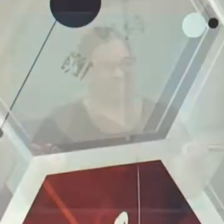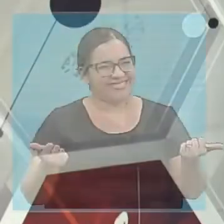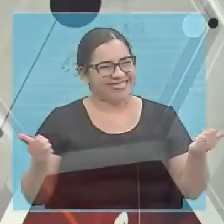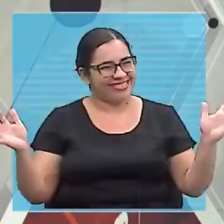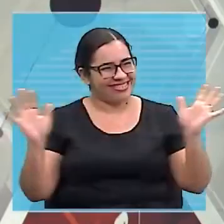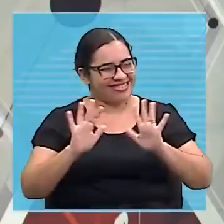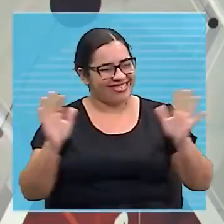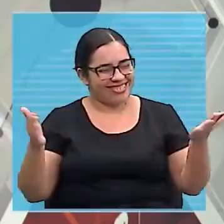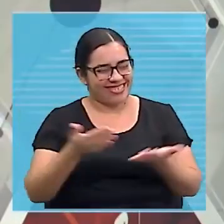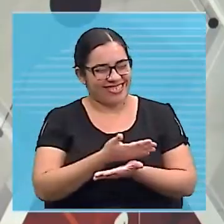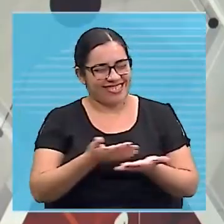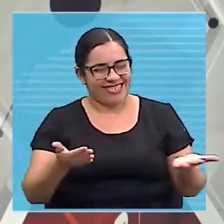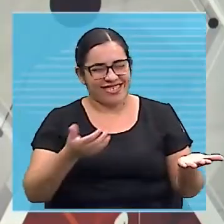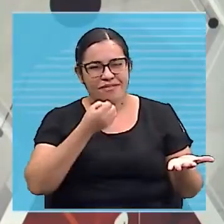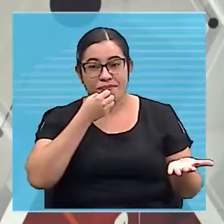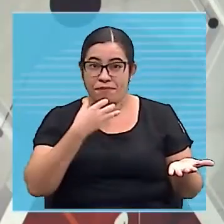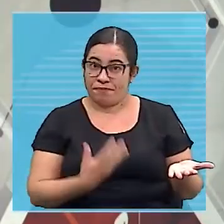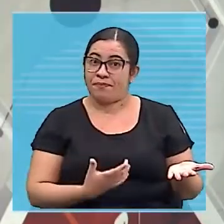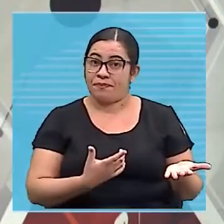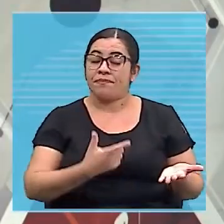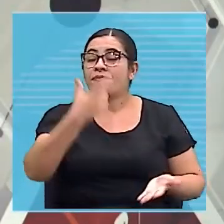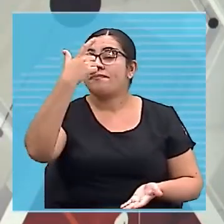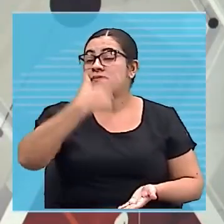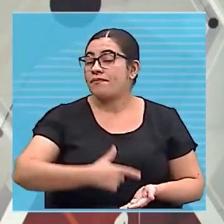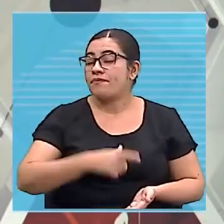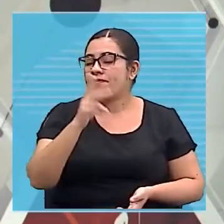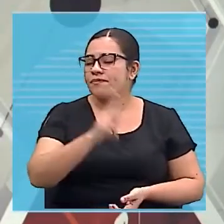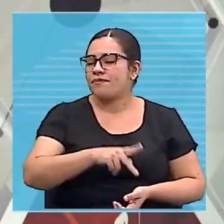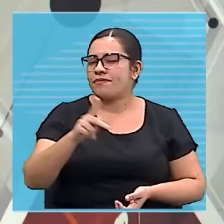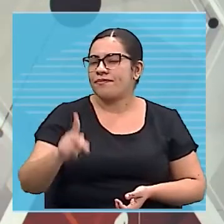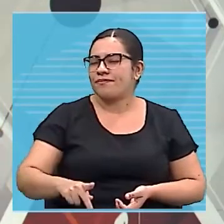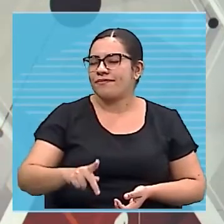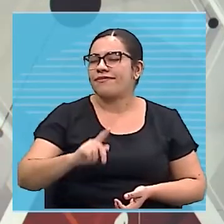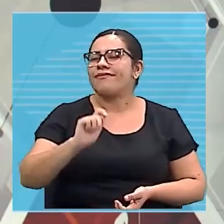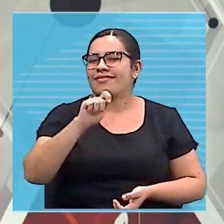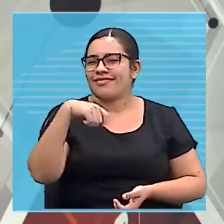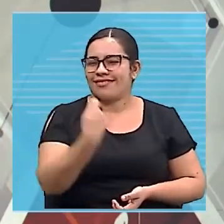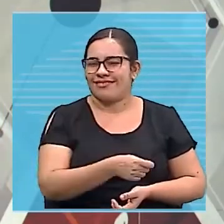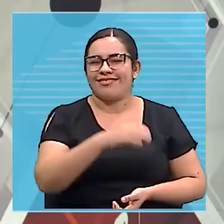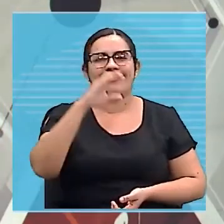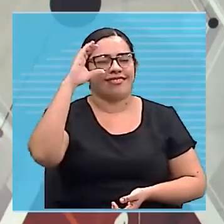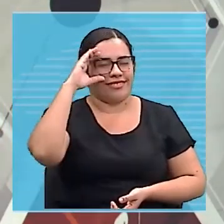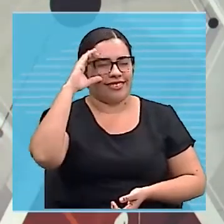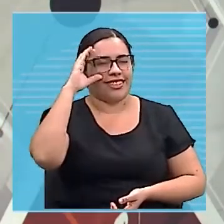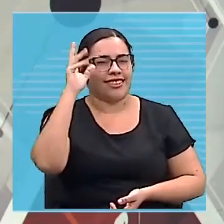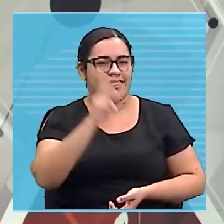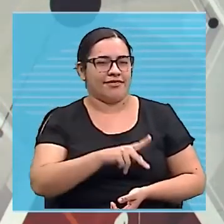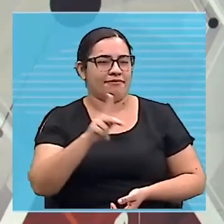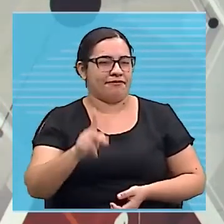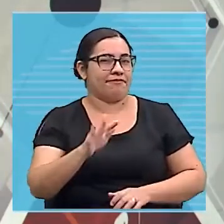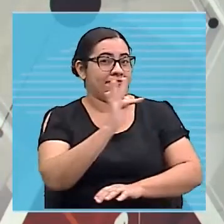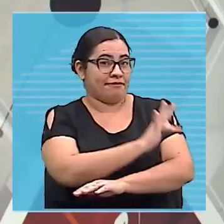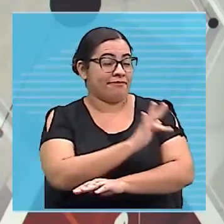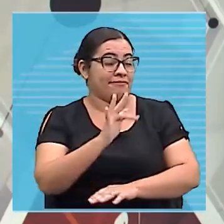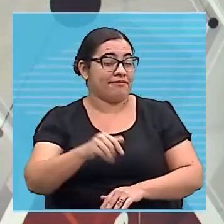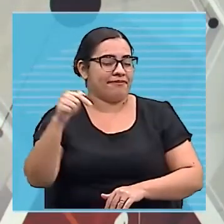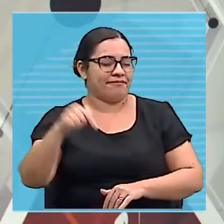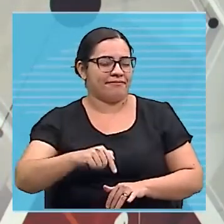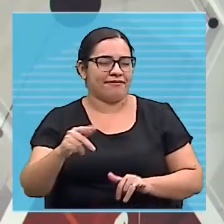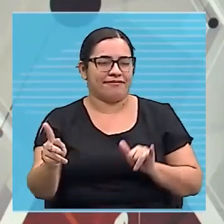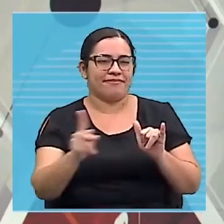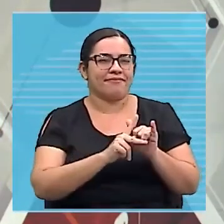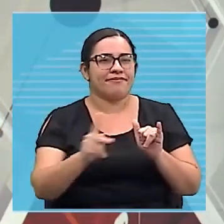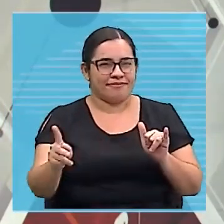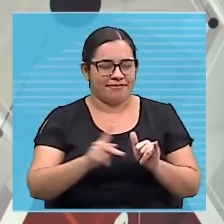e fala galerinha beleza aqui quem fala com vocês ao professor Caio Breno professor de física aqui do canal a